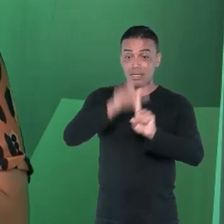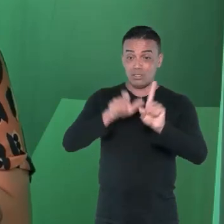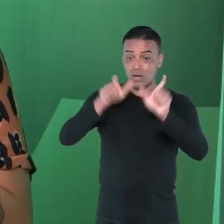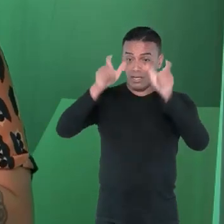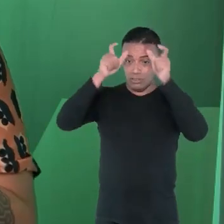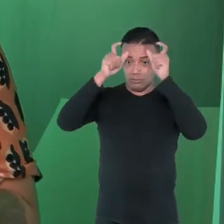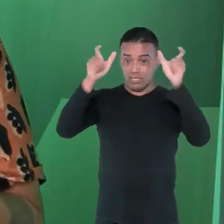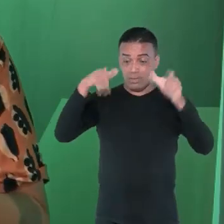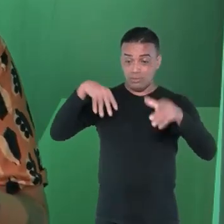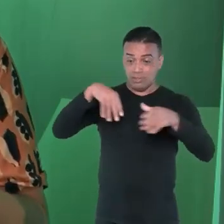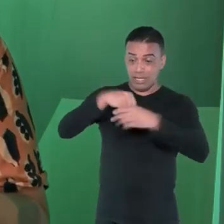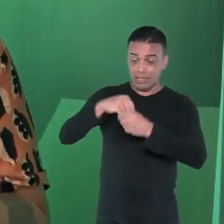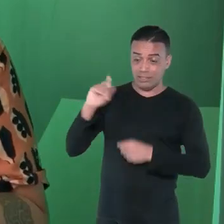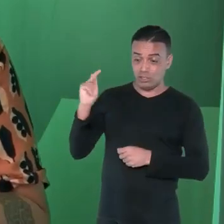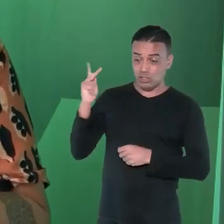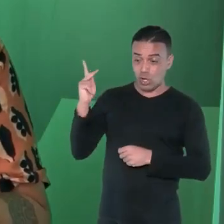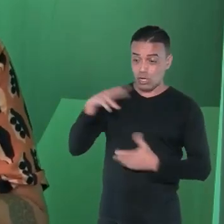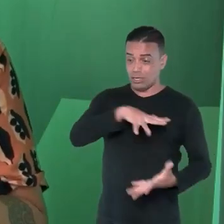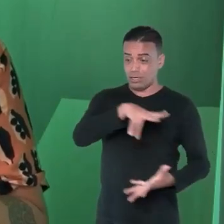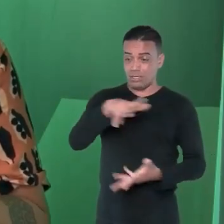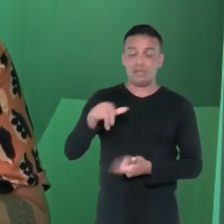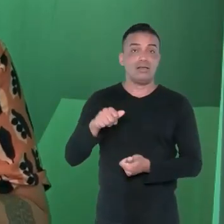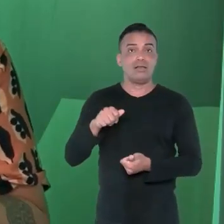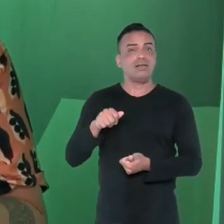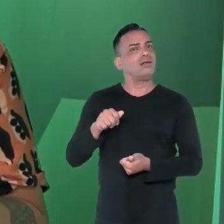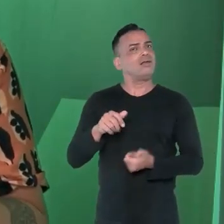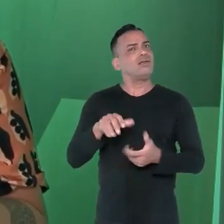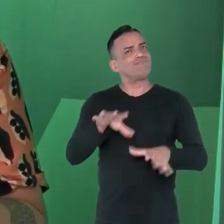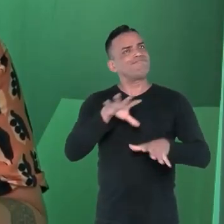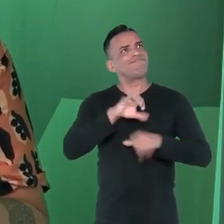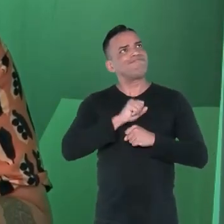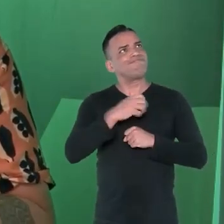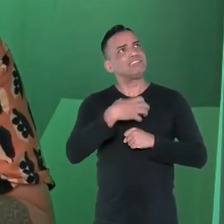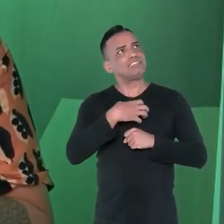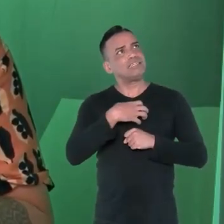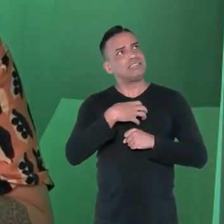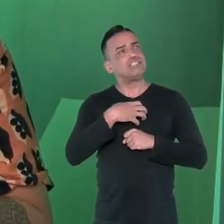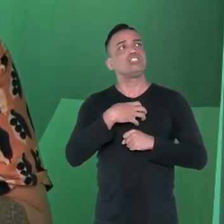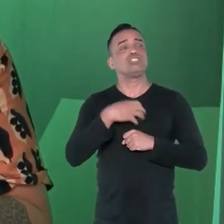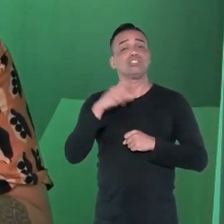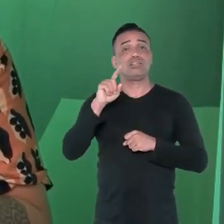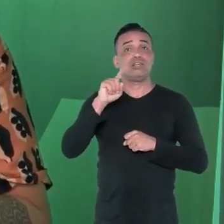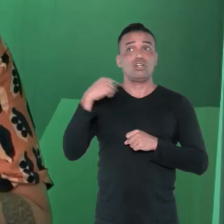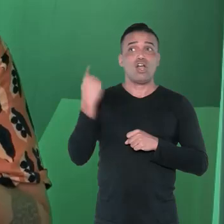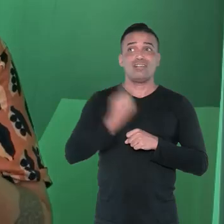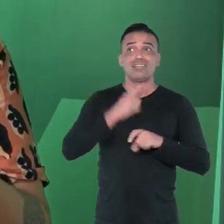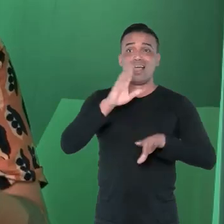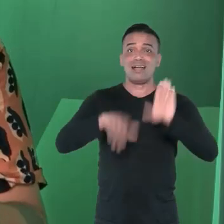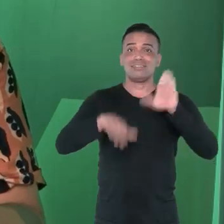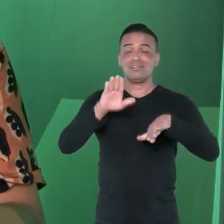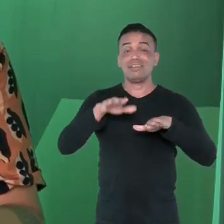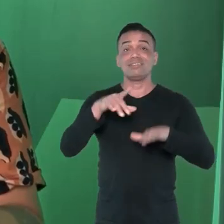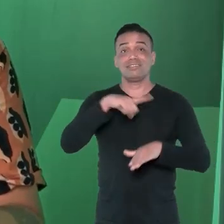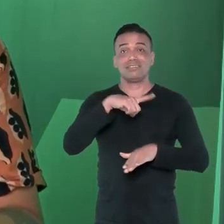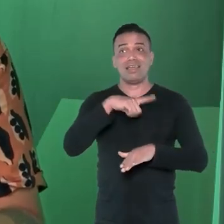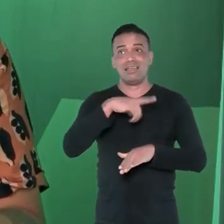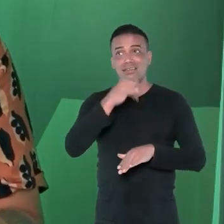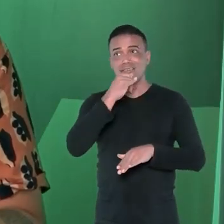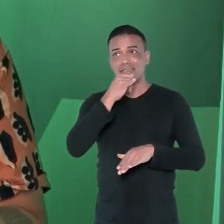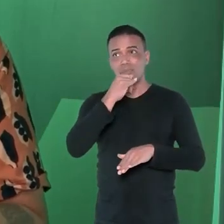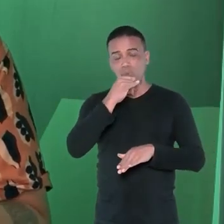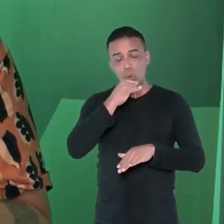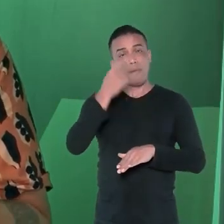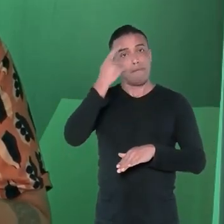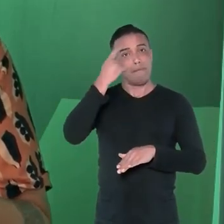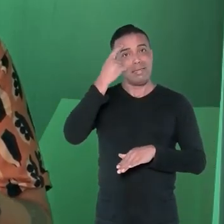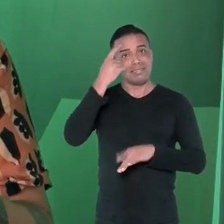história, e uma impressão que me dá é que a gente muitas vezes também tem um lugar comum de